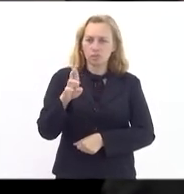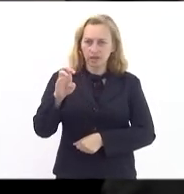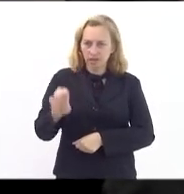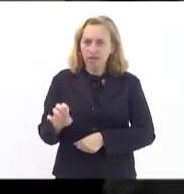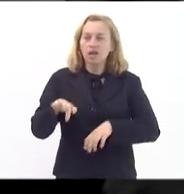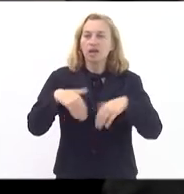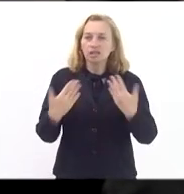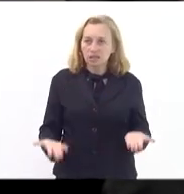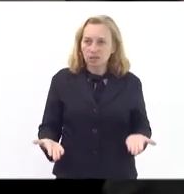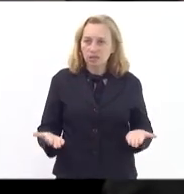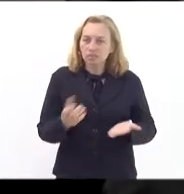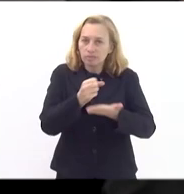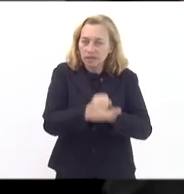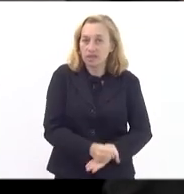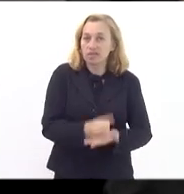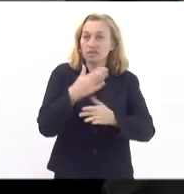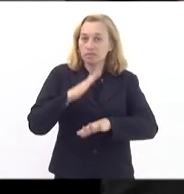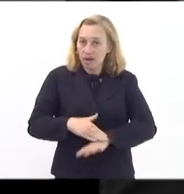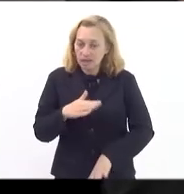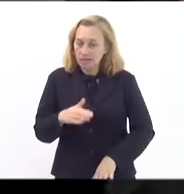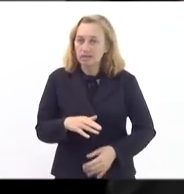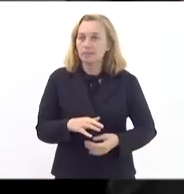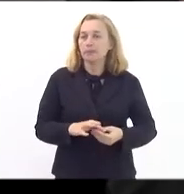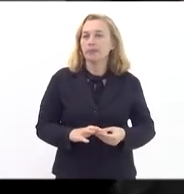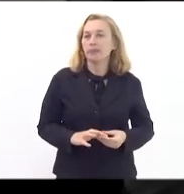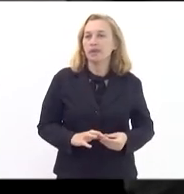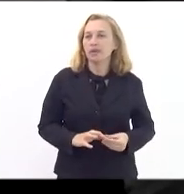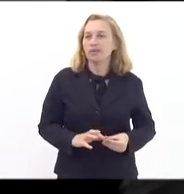Então isso acaba pesando muito